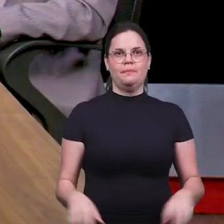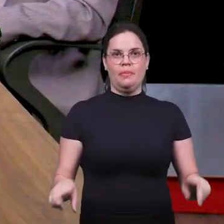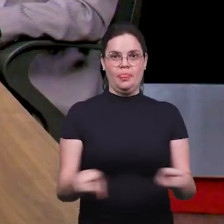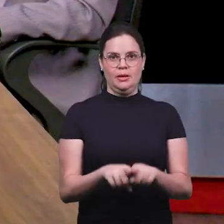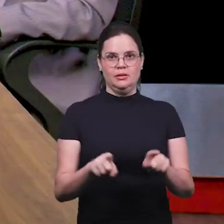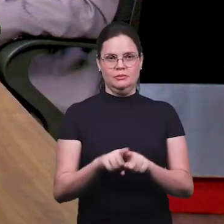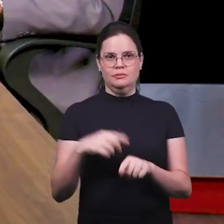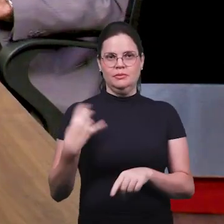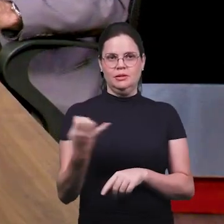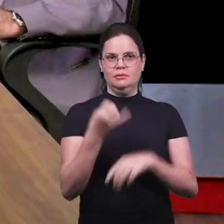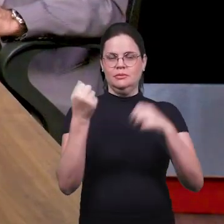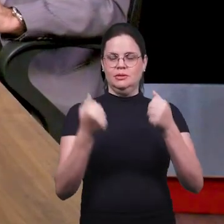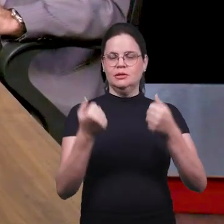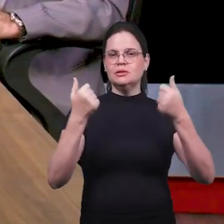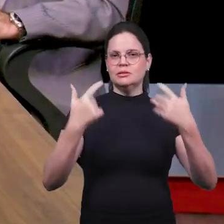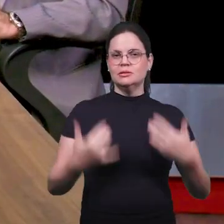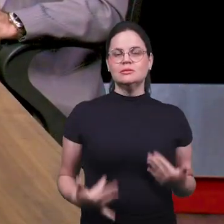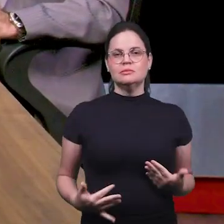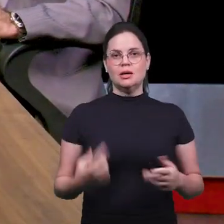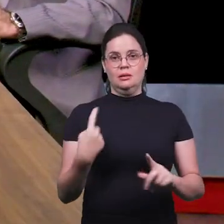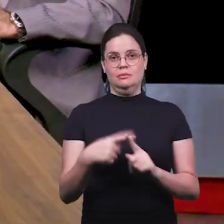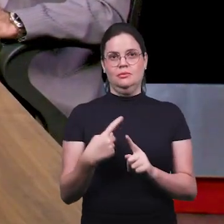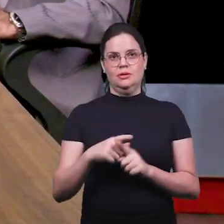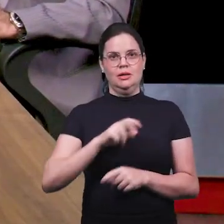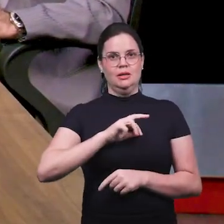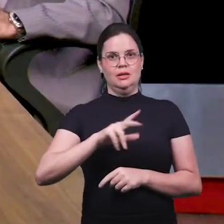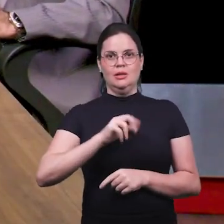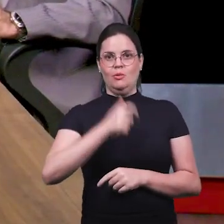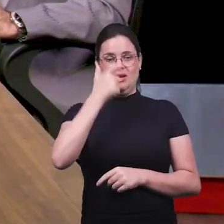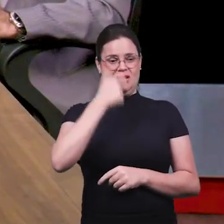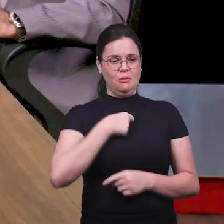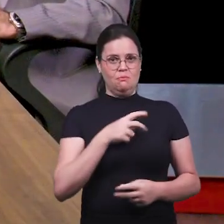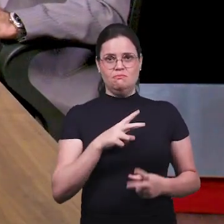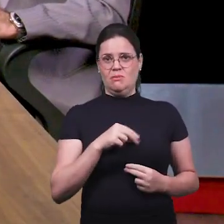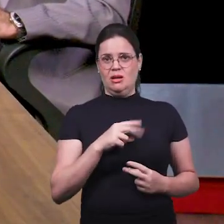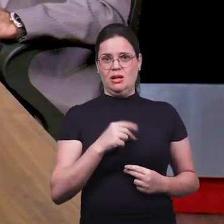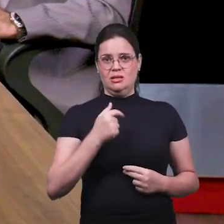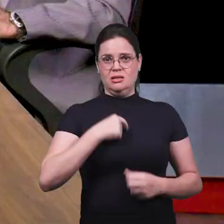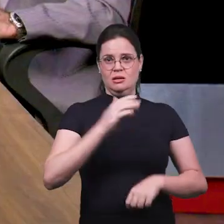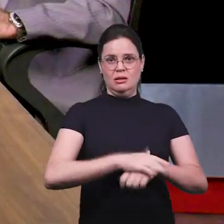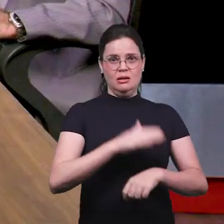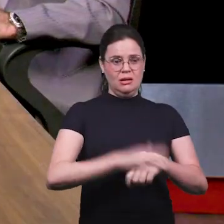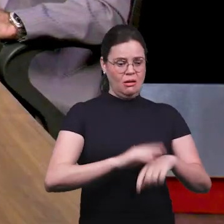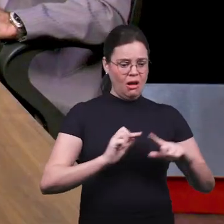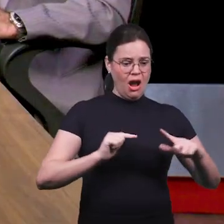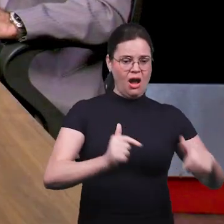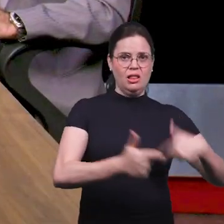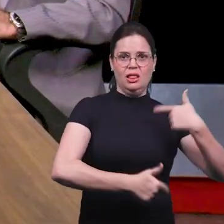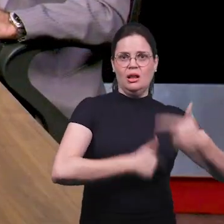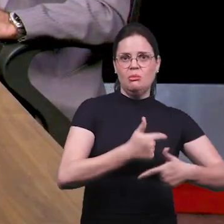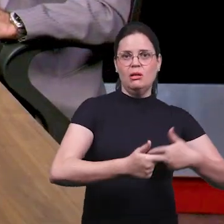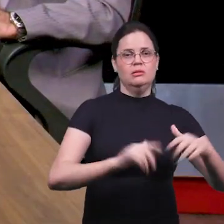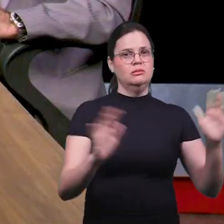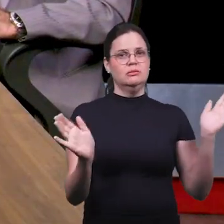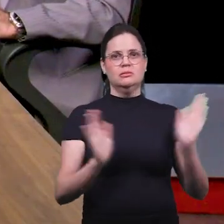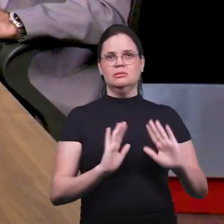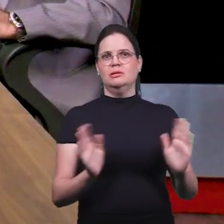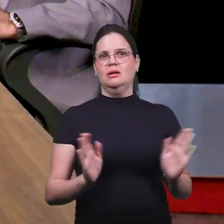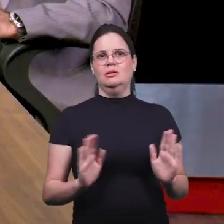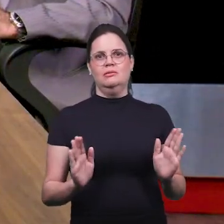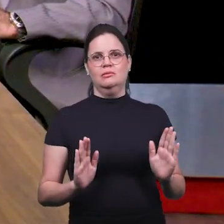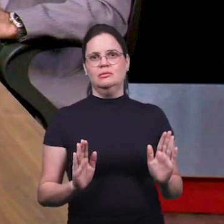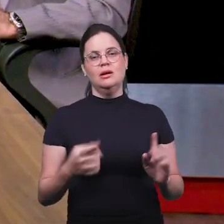muito importante, né? Quando ele diz que não decorre de mérito. Sim. Não é pelas nossas ações. Claro, a árvore boa vai produzir bons